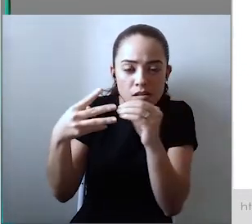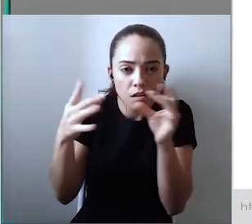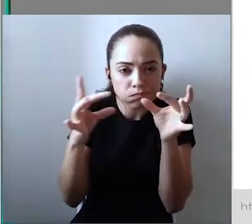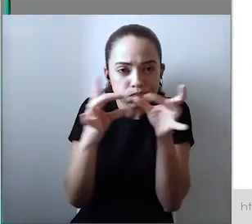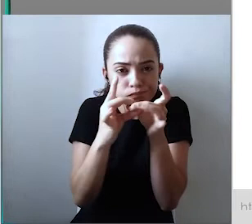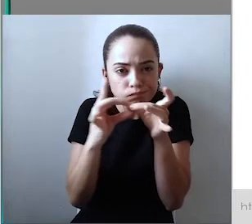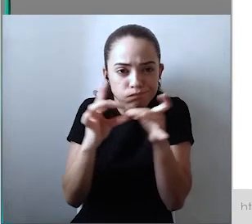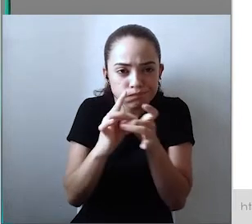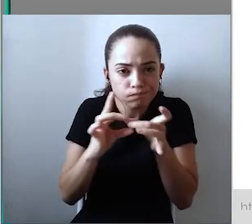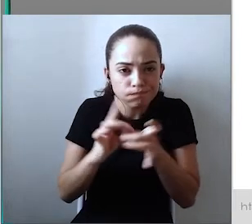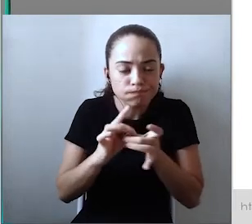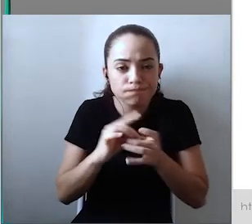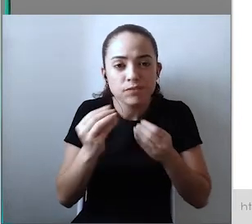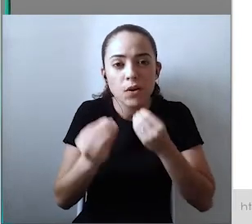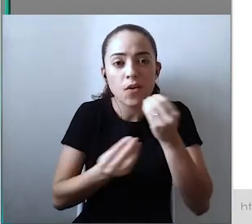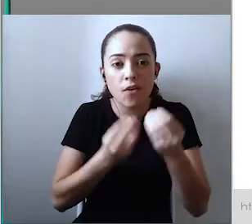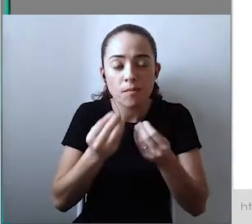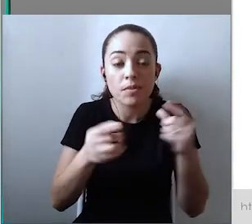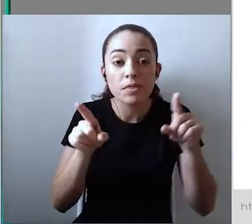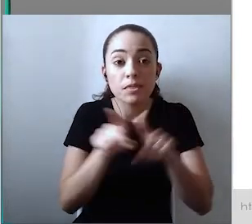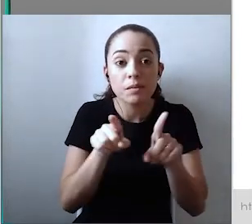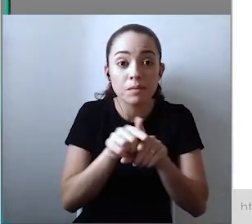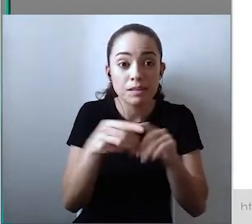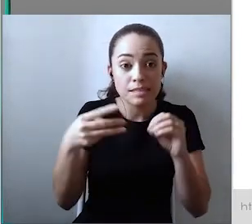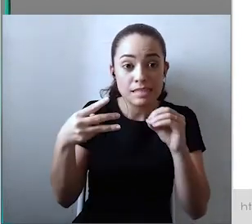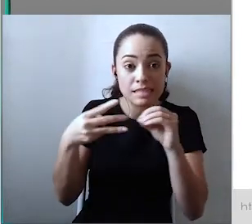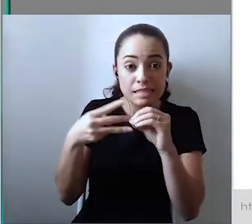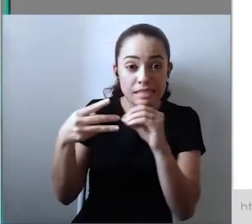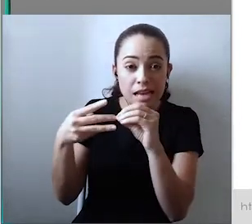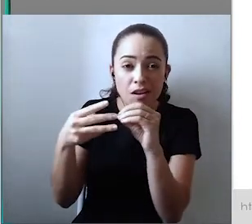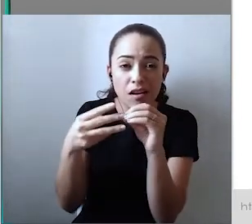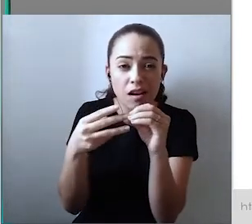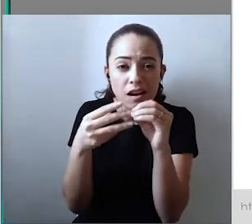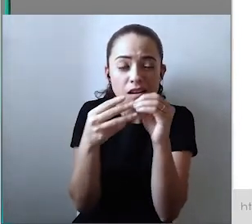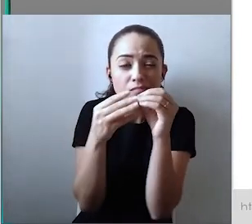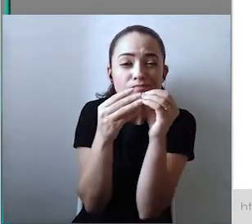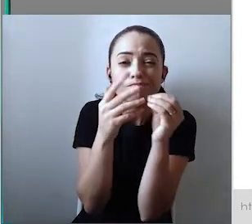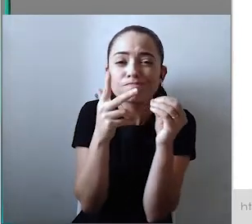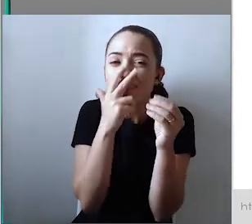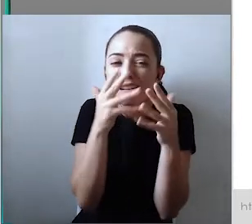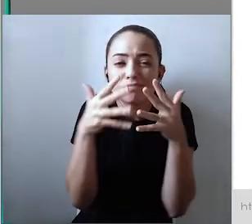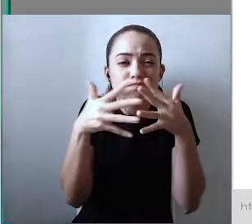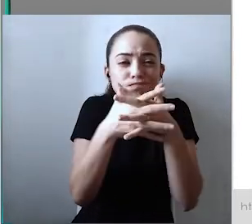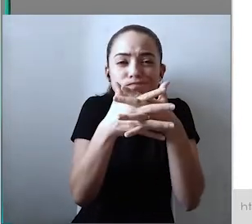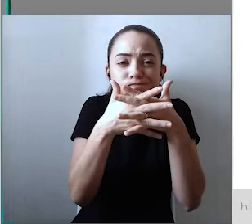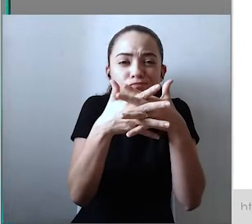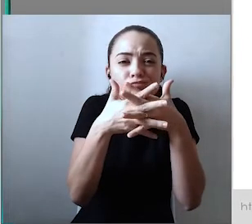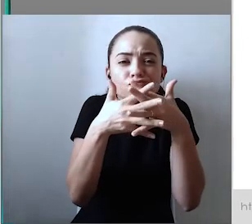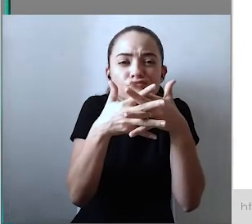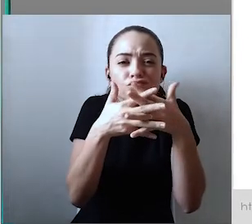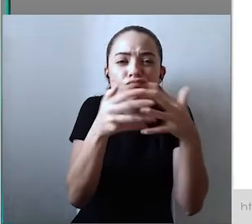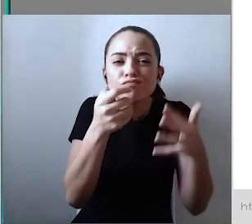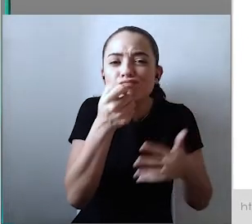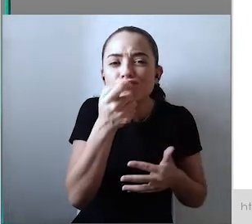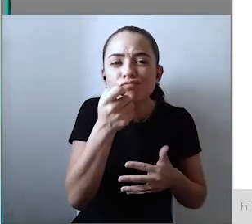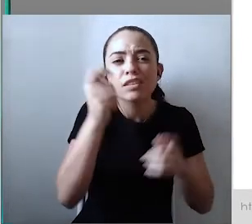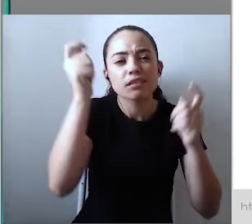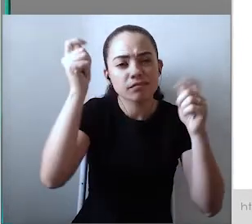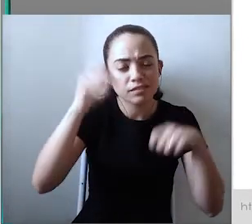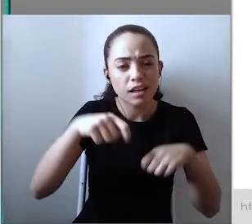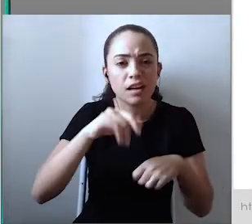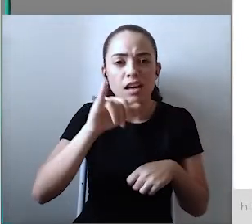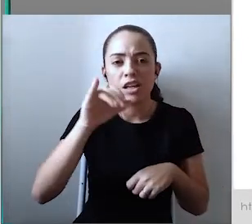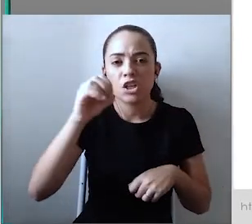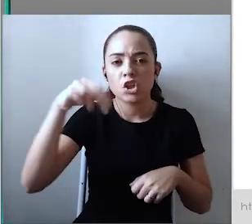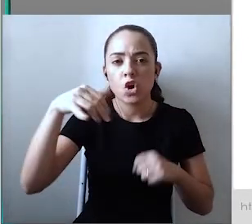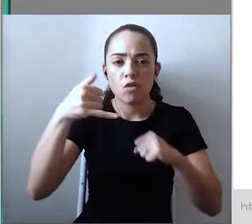célula, e entre esses pontos de adesão, o espaço celular é de aproximadamente 1 nanômetro, o que permite a passagem de íons entre